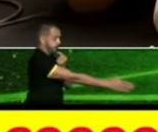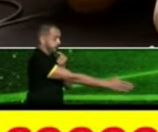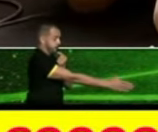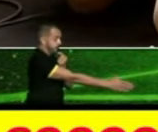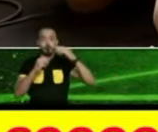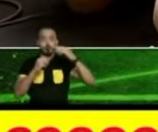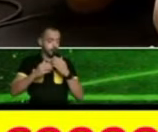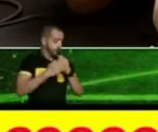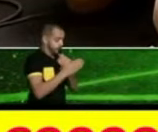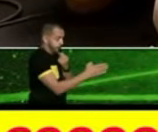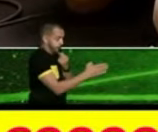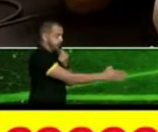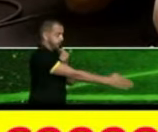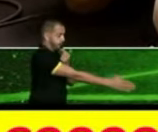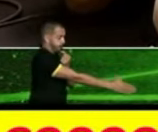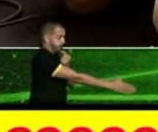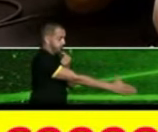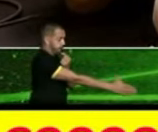a